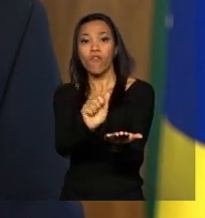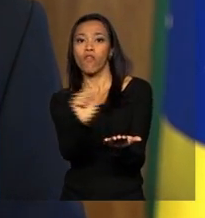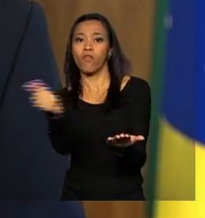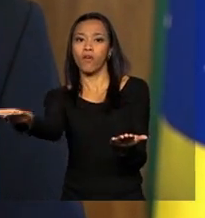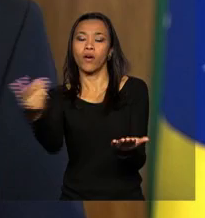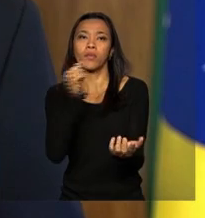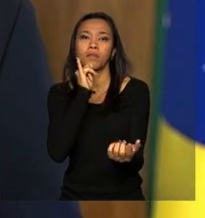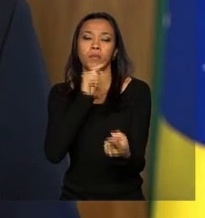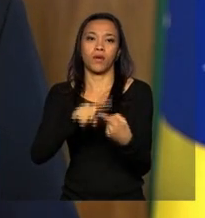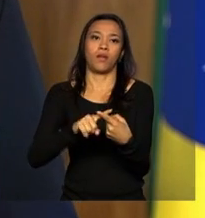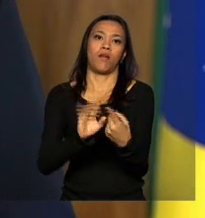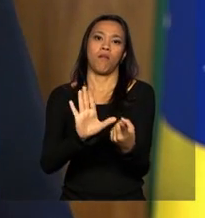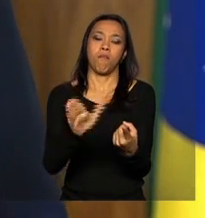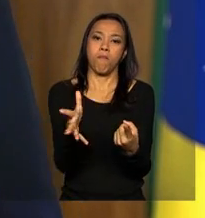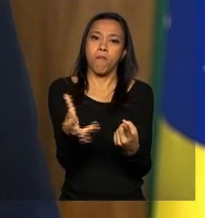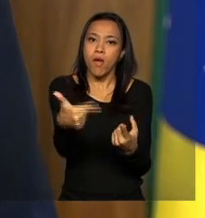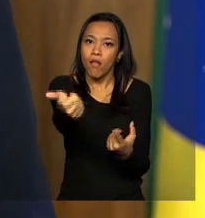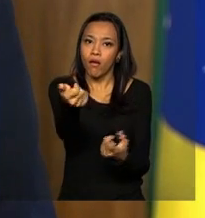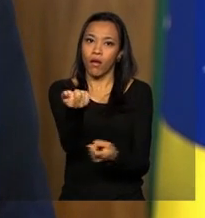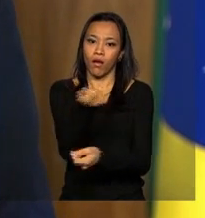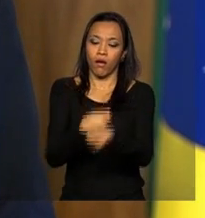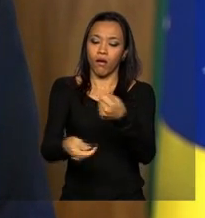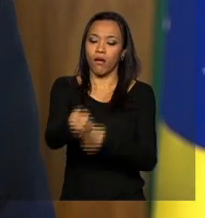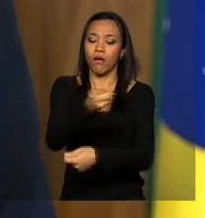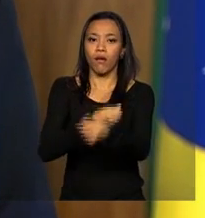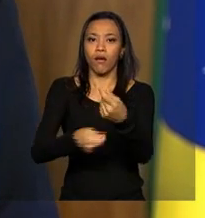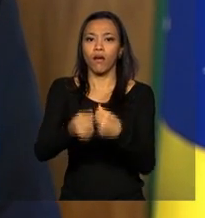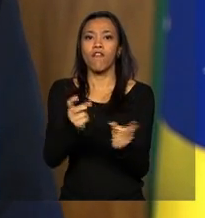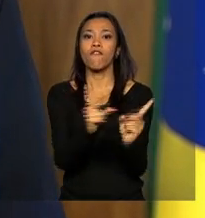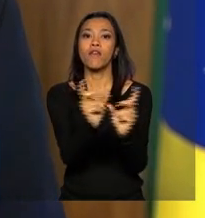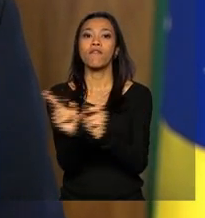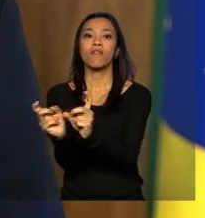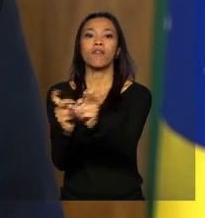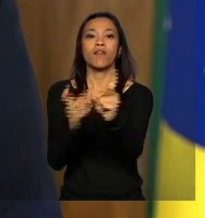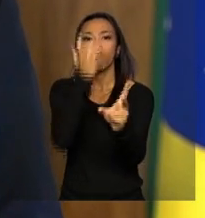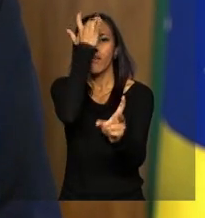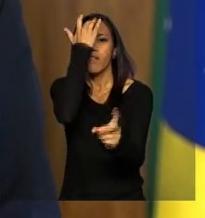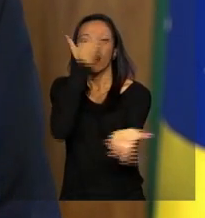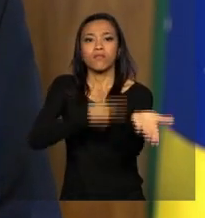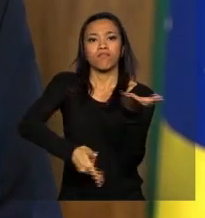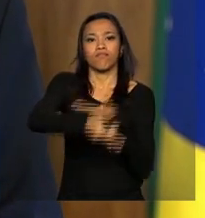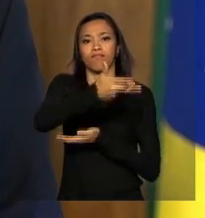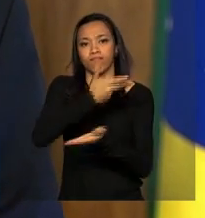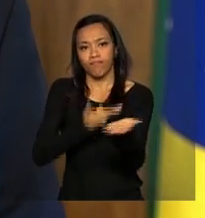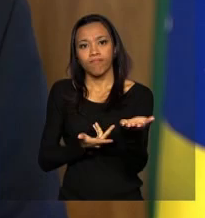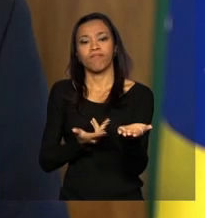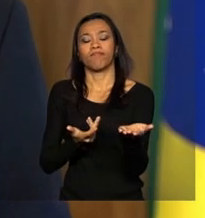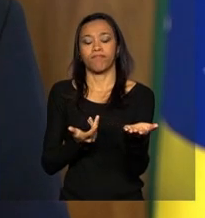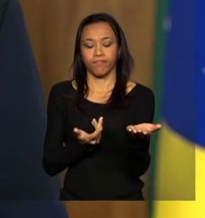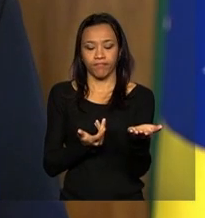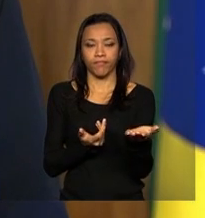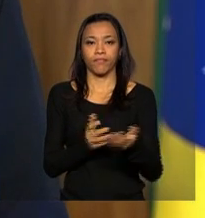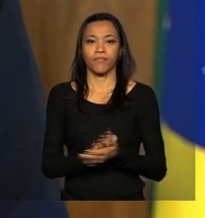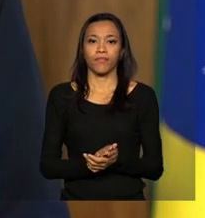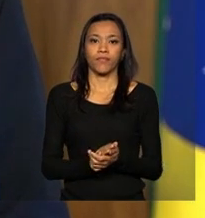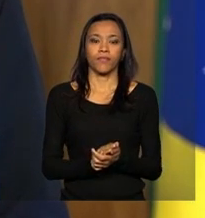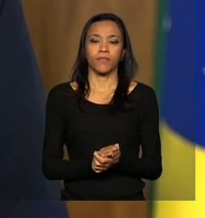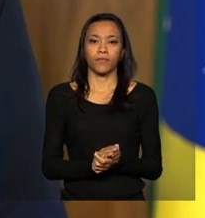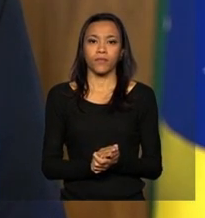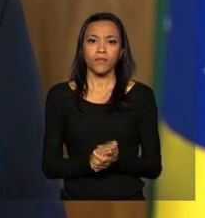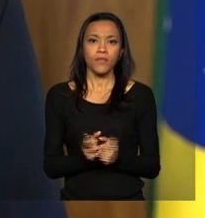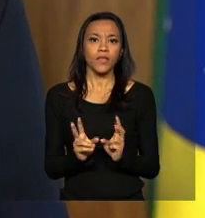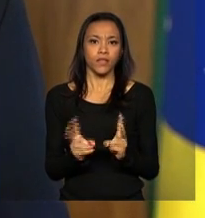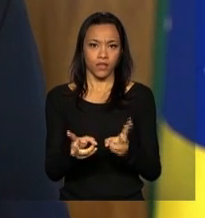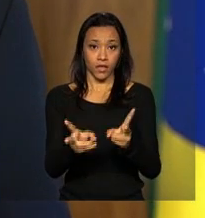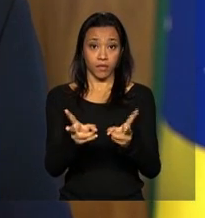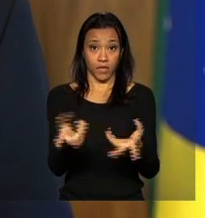livre comércio com objetivos precisos e alcançáveis, simultaneamente e com relação à